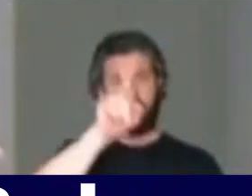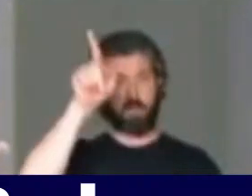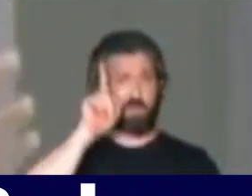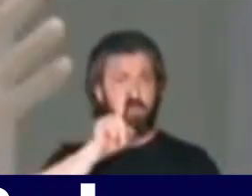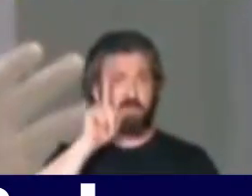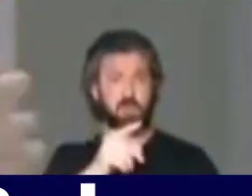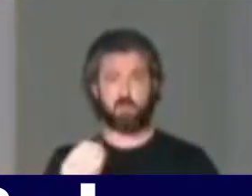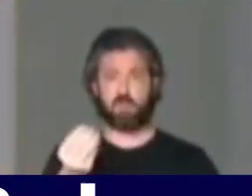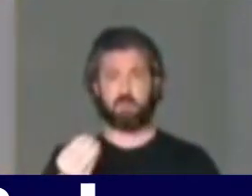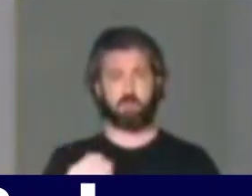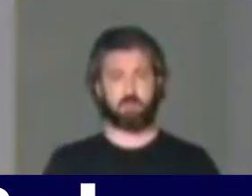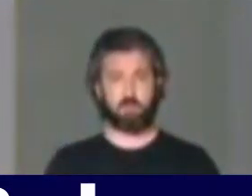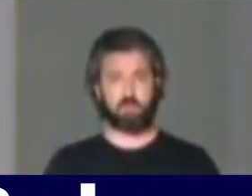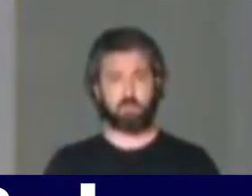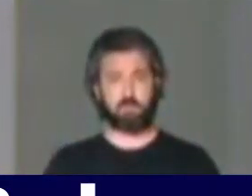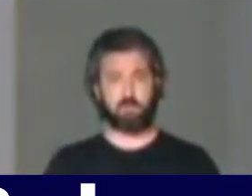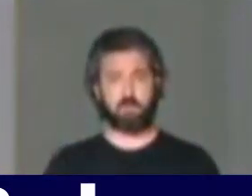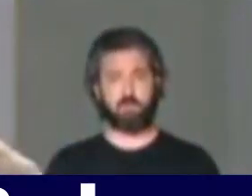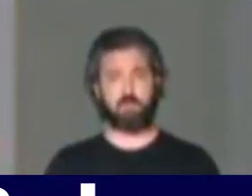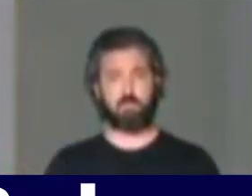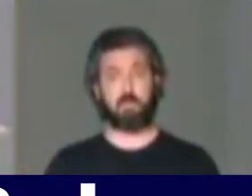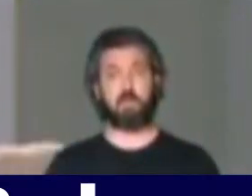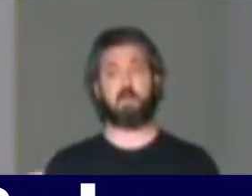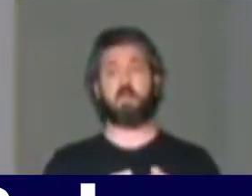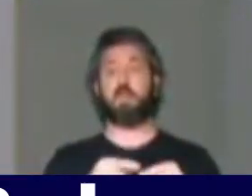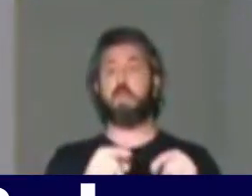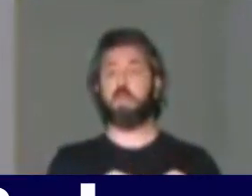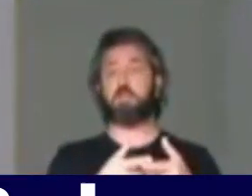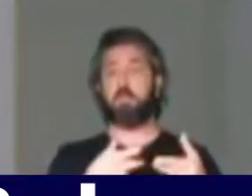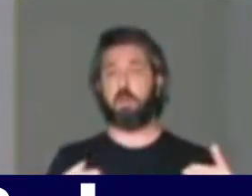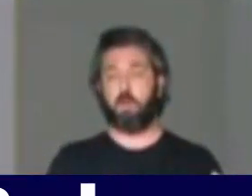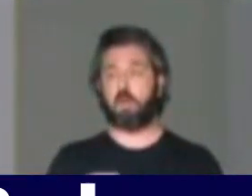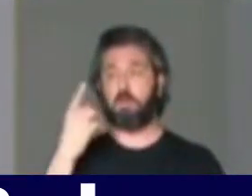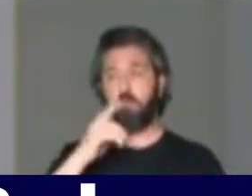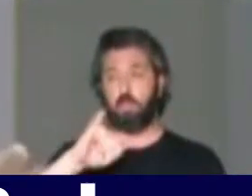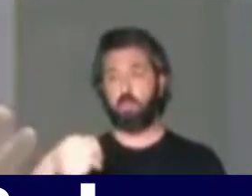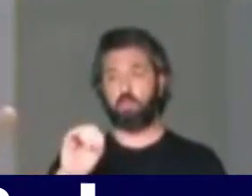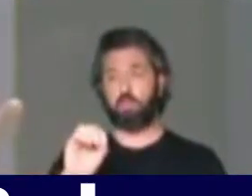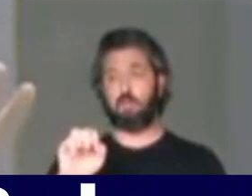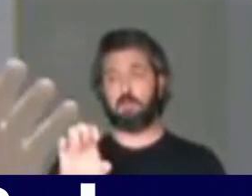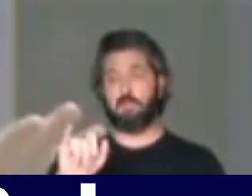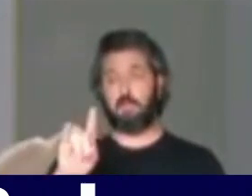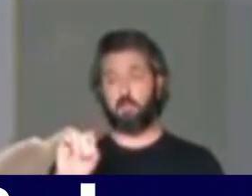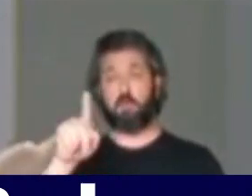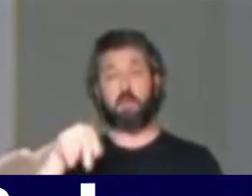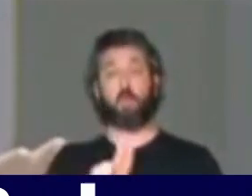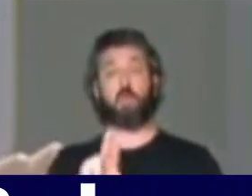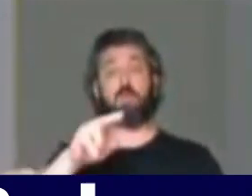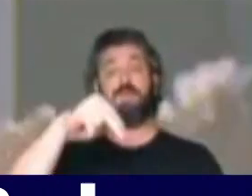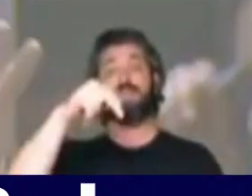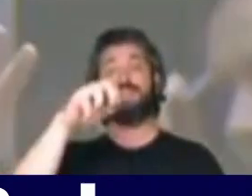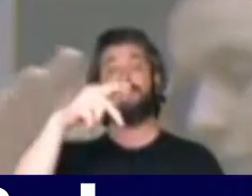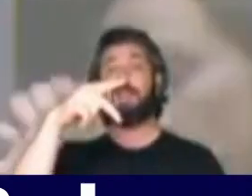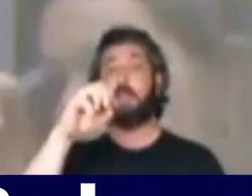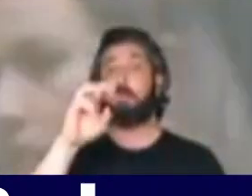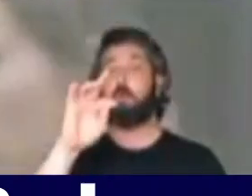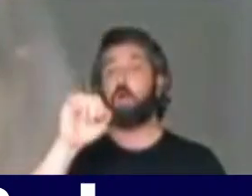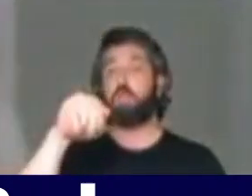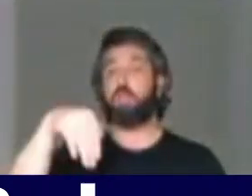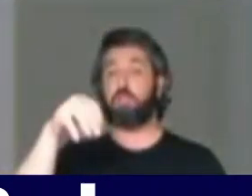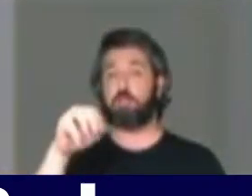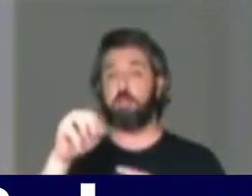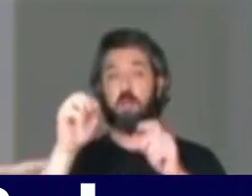Brasil nos Estados Unidos. Isso é um caso, deputado Joseildo, de nepotismo